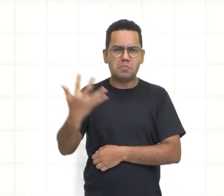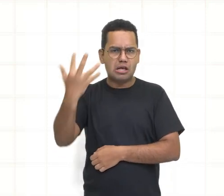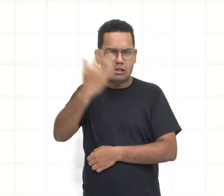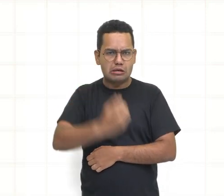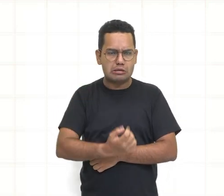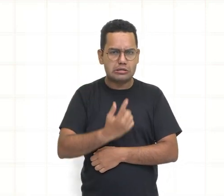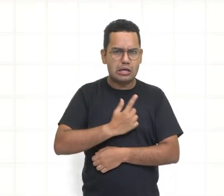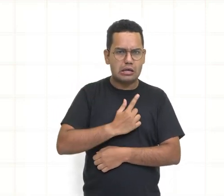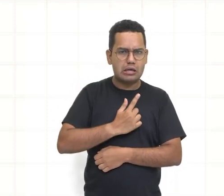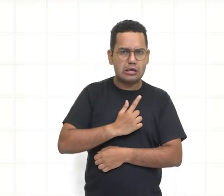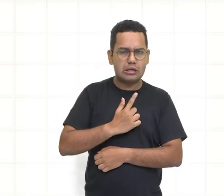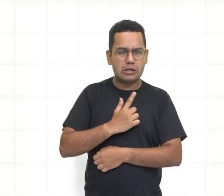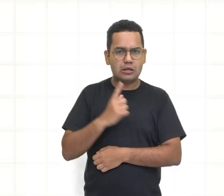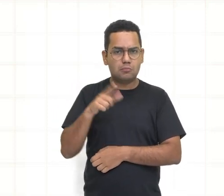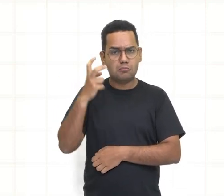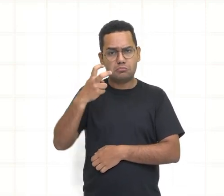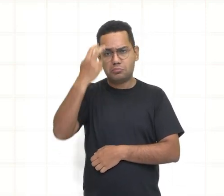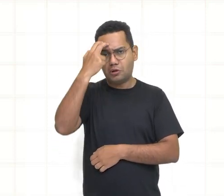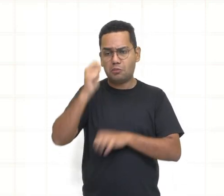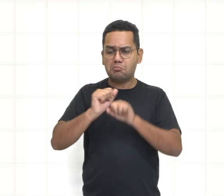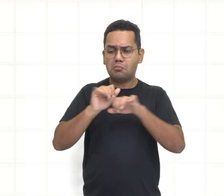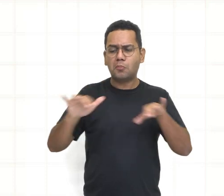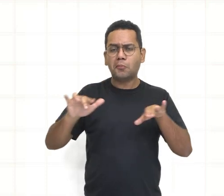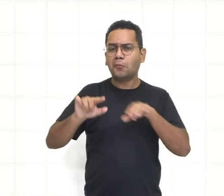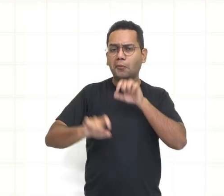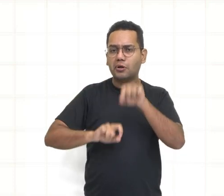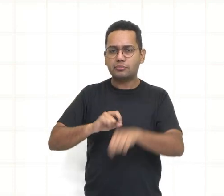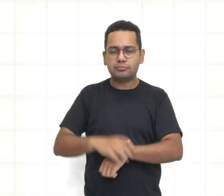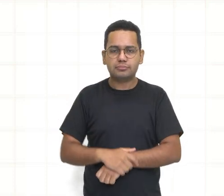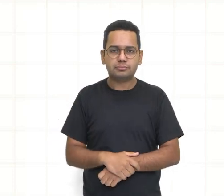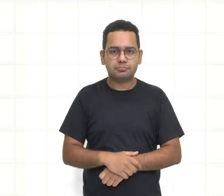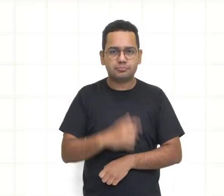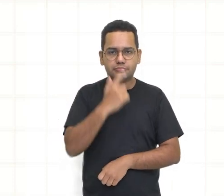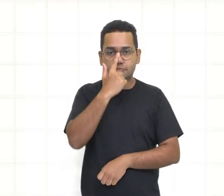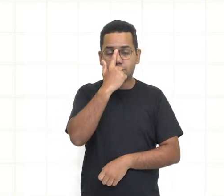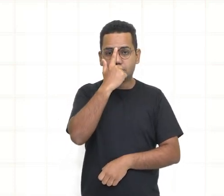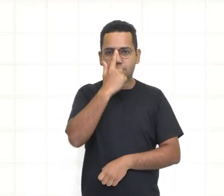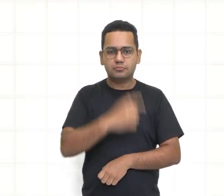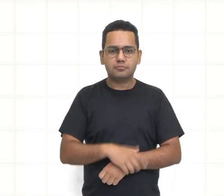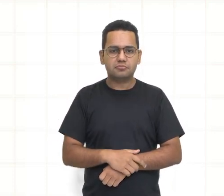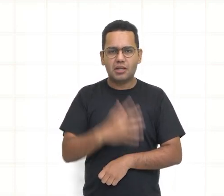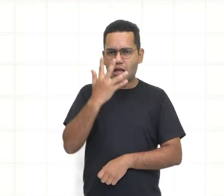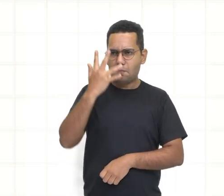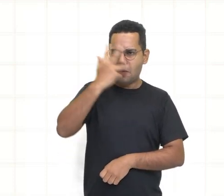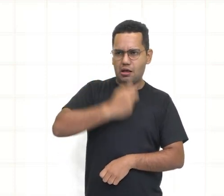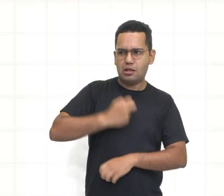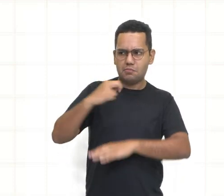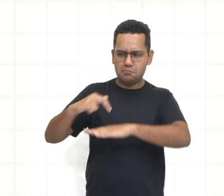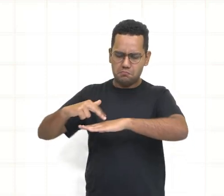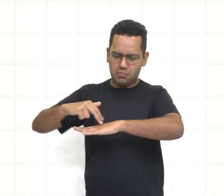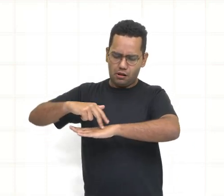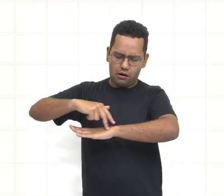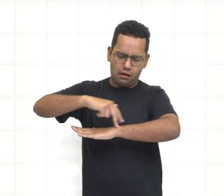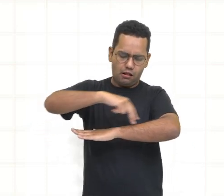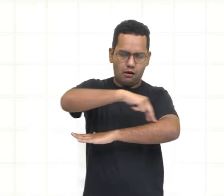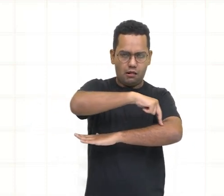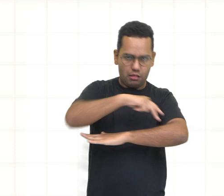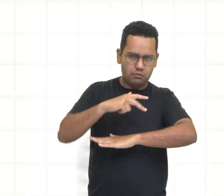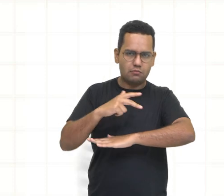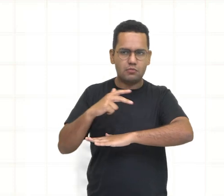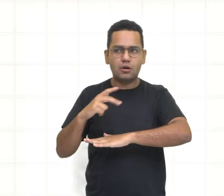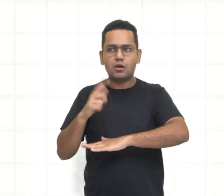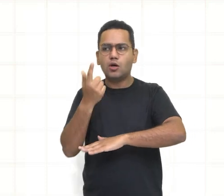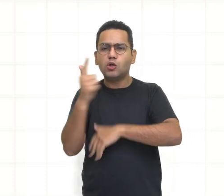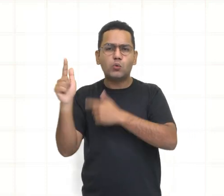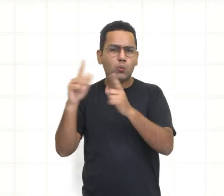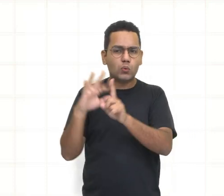se adota nessa cultura de massa? Que a beleza das top models, a beleza do mundo da moda, a